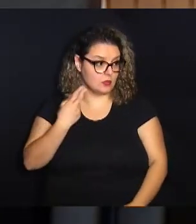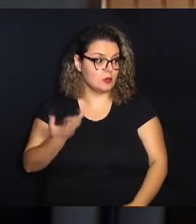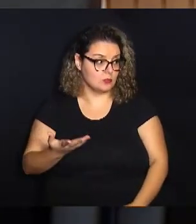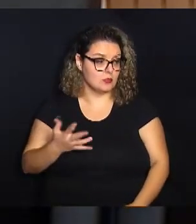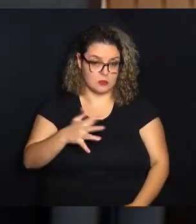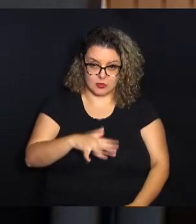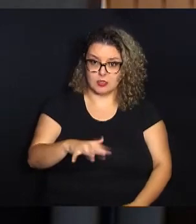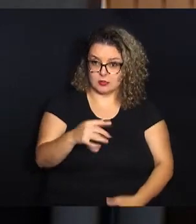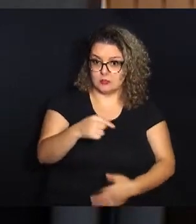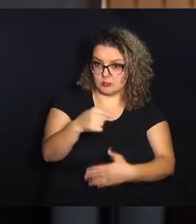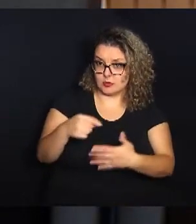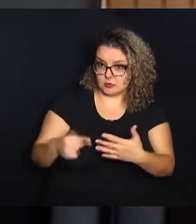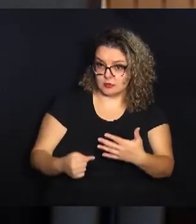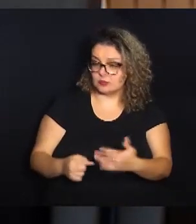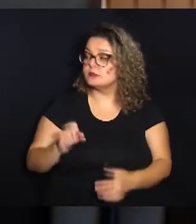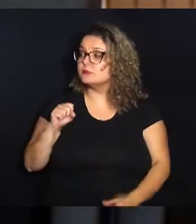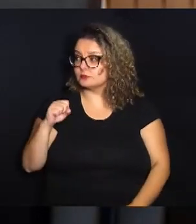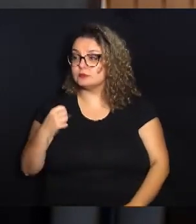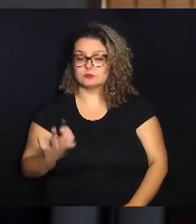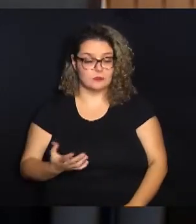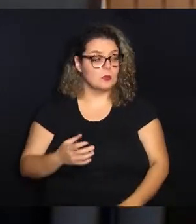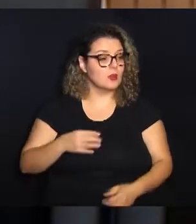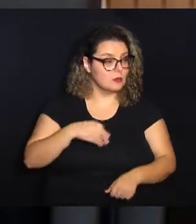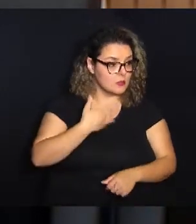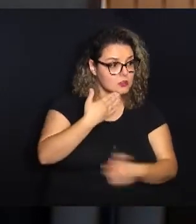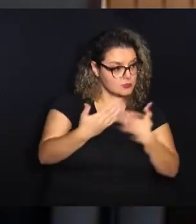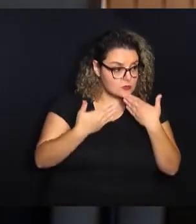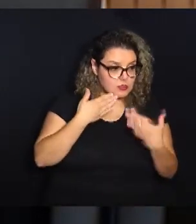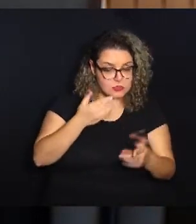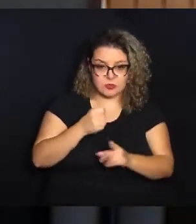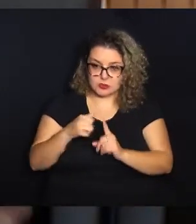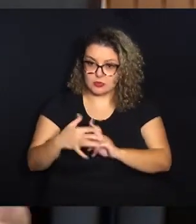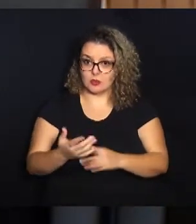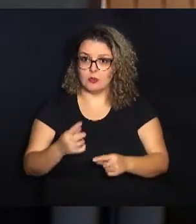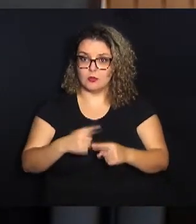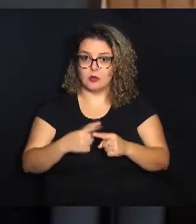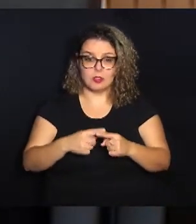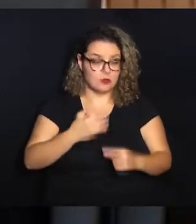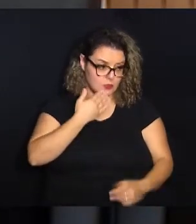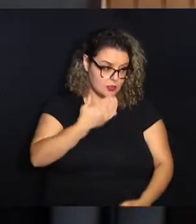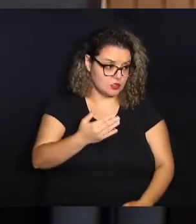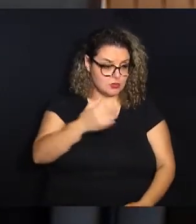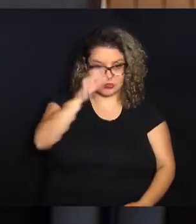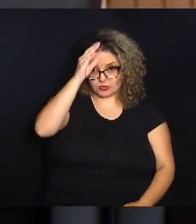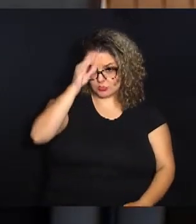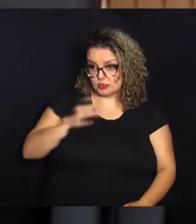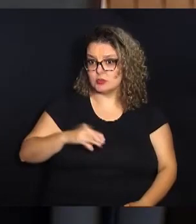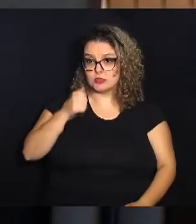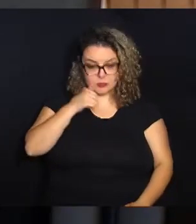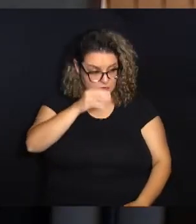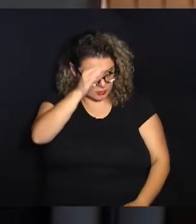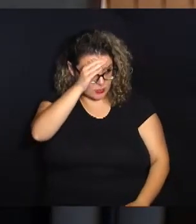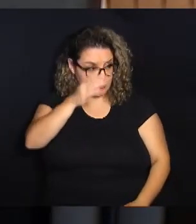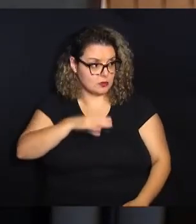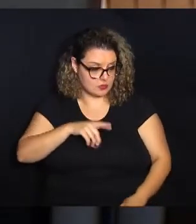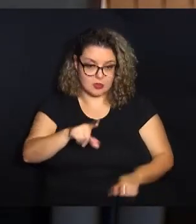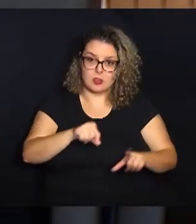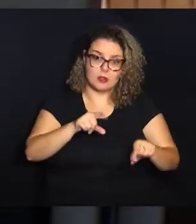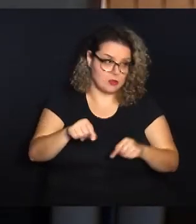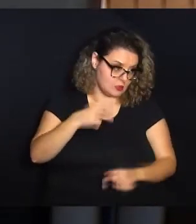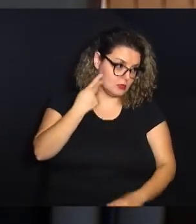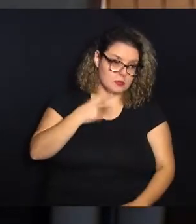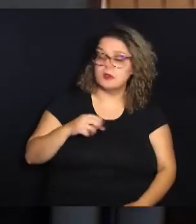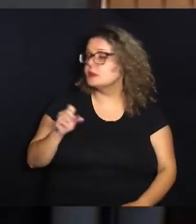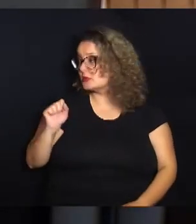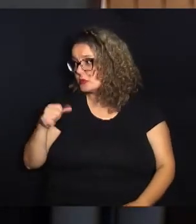essas questões, né? Para as demandas sociais, porque a demanda do cidadão e de cidadã tem a ver com opções políticas também.